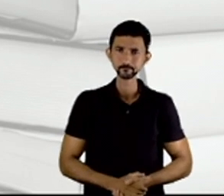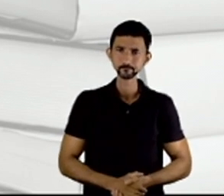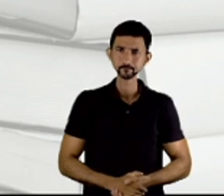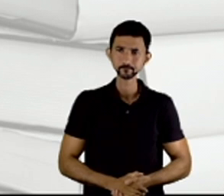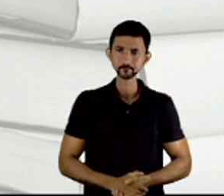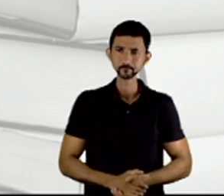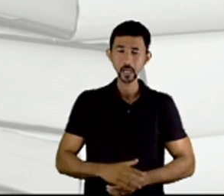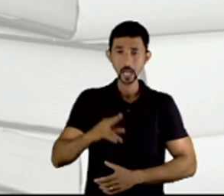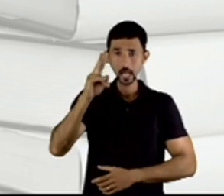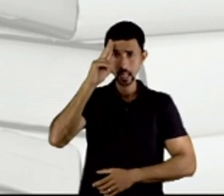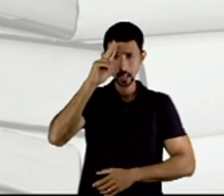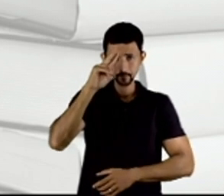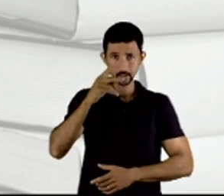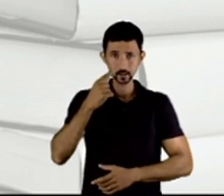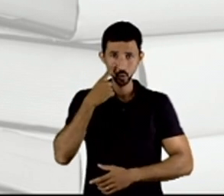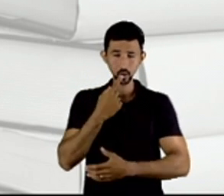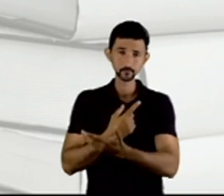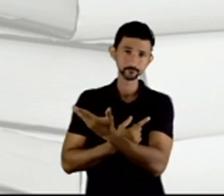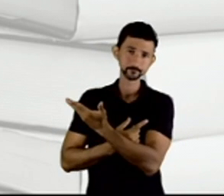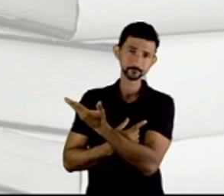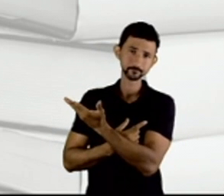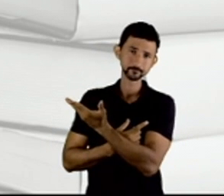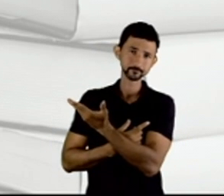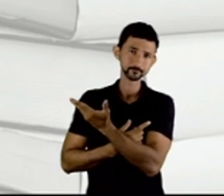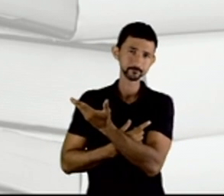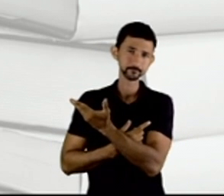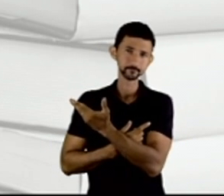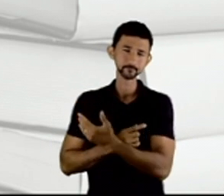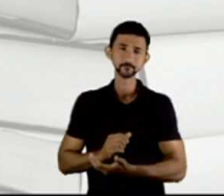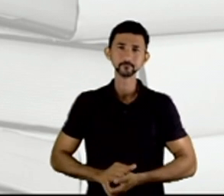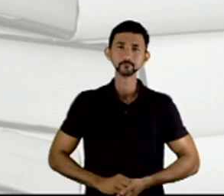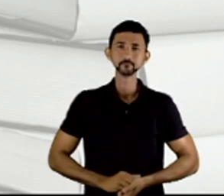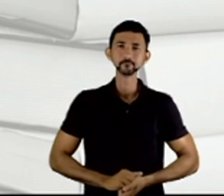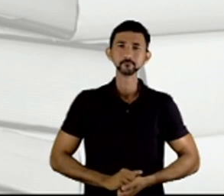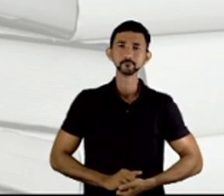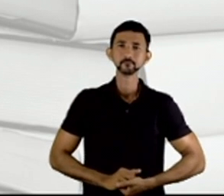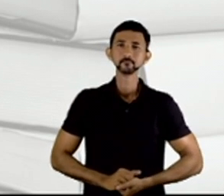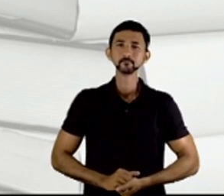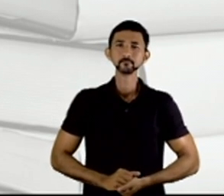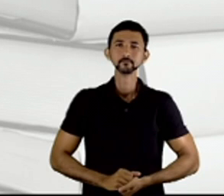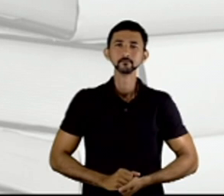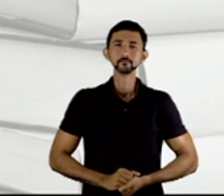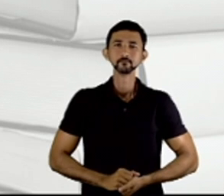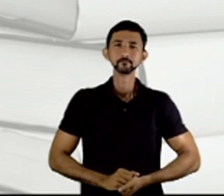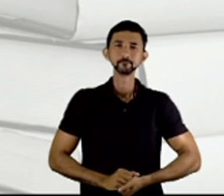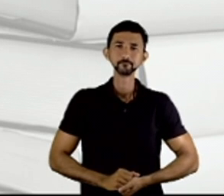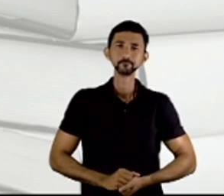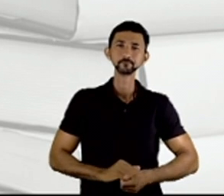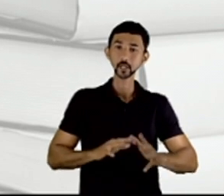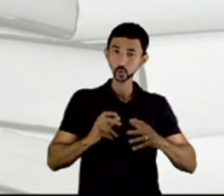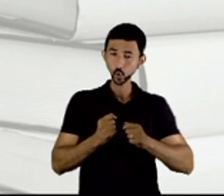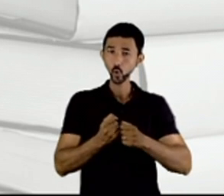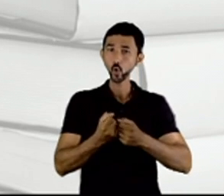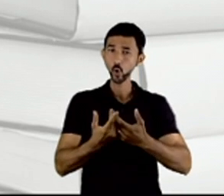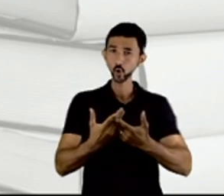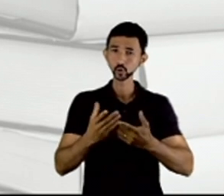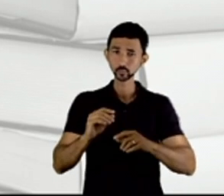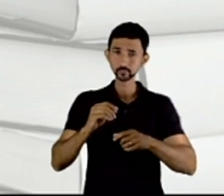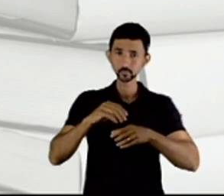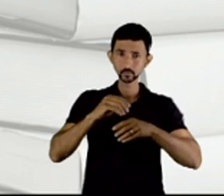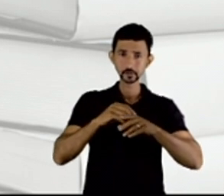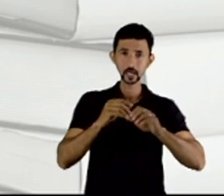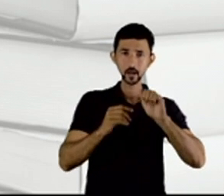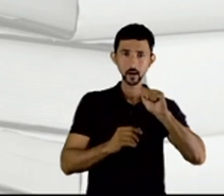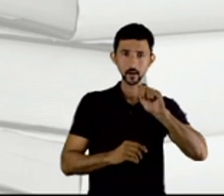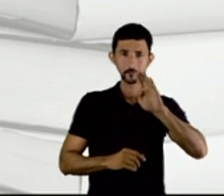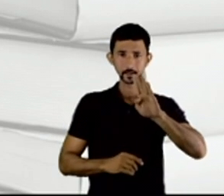só lembrando, são esses aqui, certo? Então, você vê que todos são dízimas periódicas.